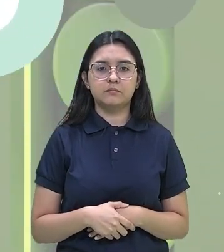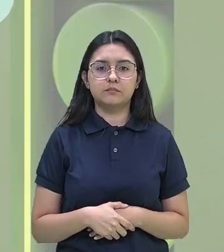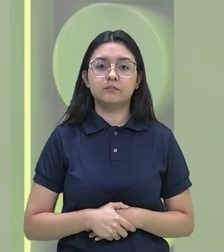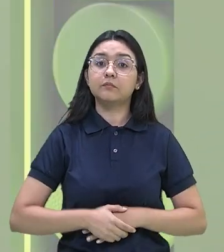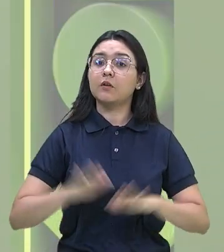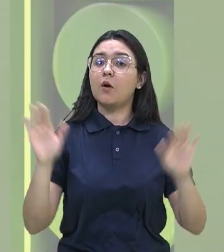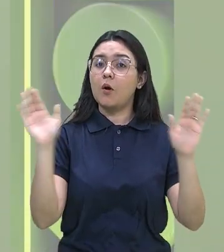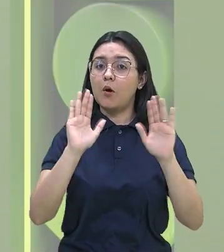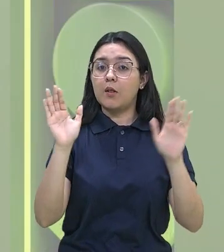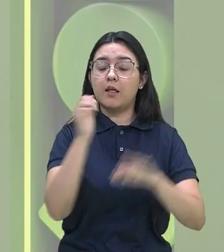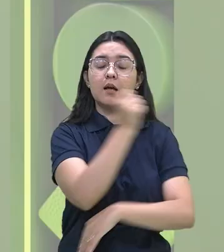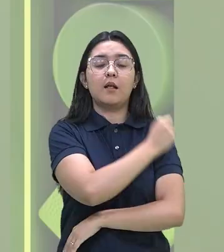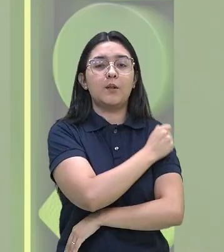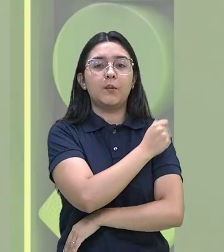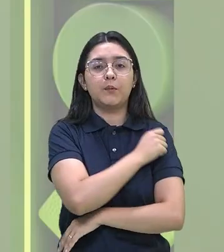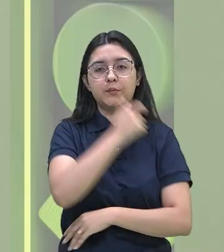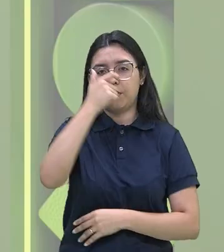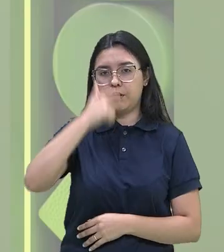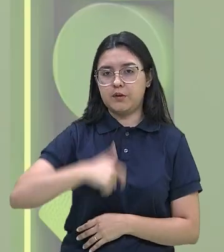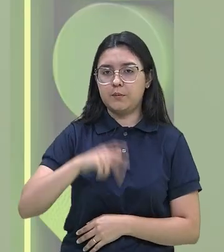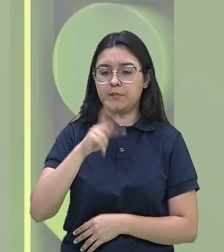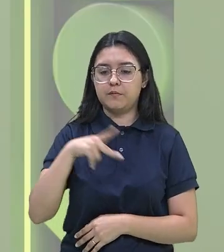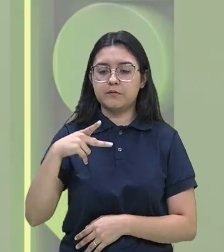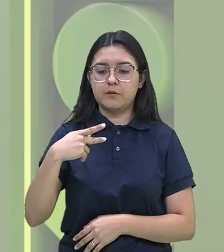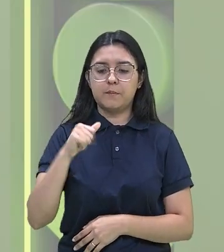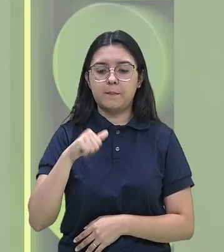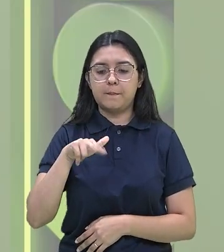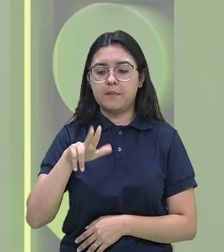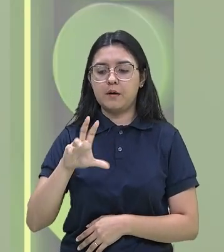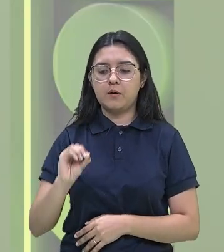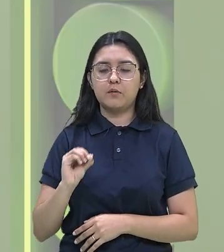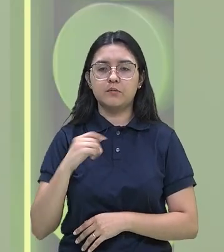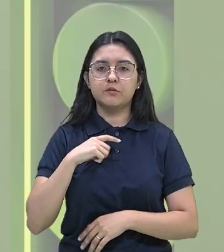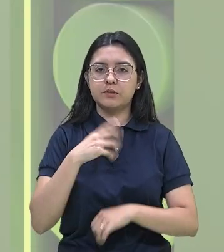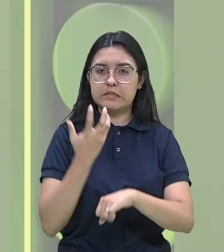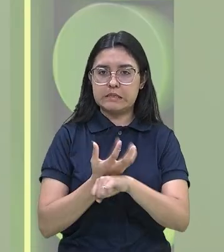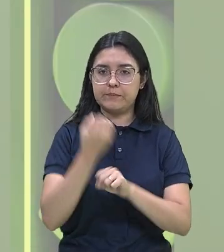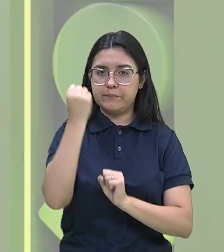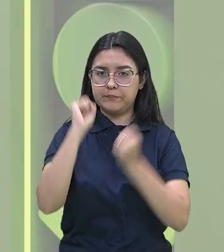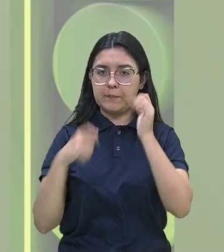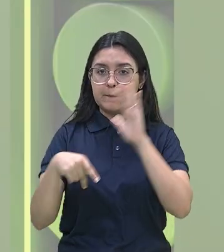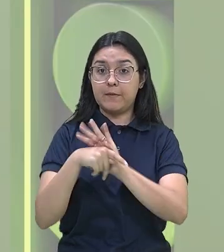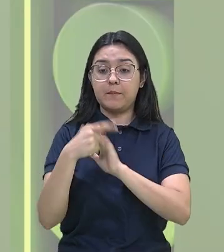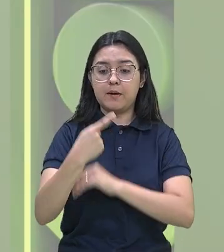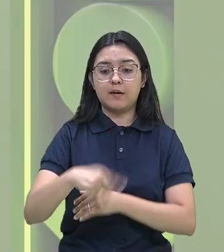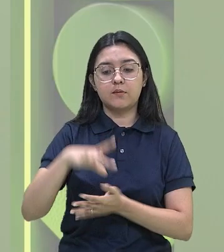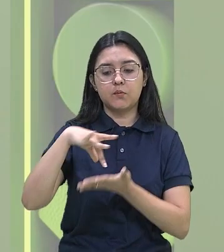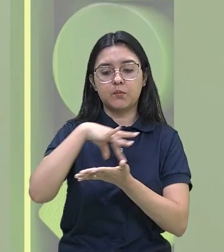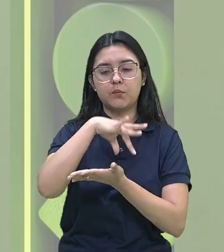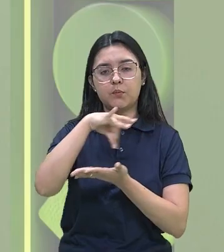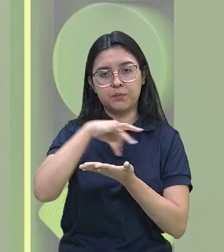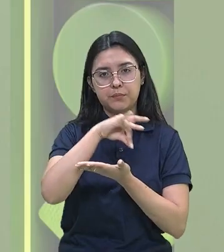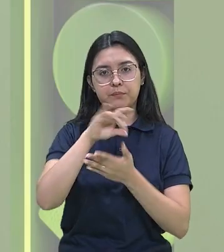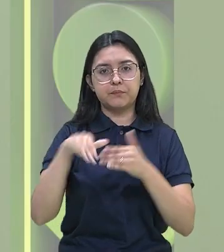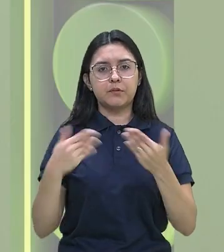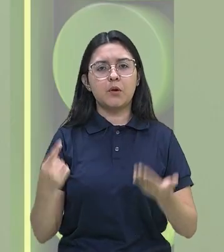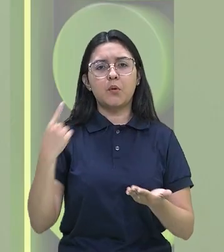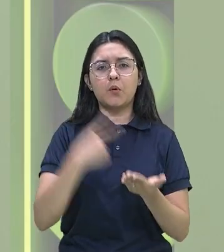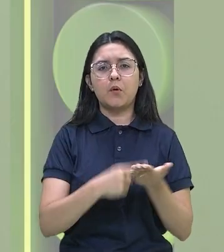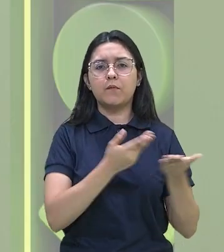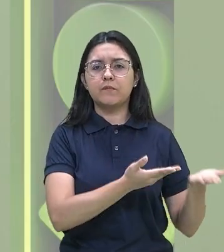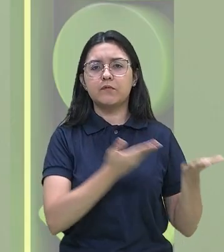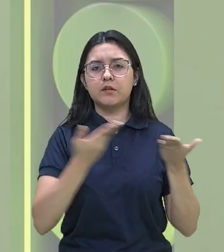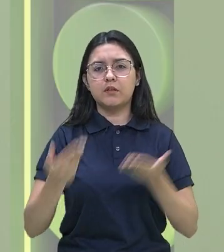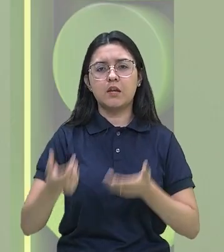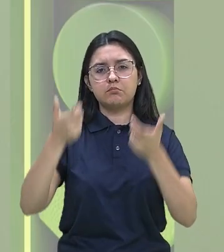Olá, alunos. Olá, turmas. Eu sou o professor Paulo Ricardo, professor de Educação Física aqui do Centro de Mídias do Amazonas, e fui convidado para falar